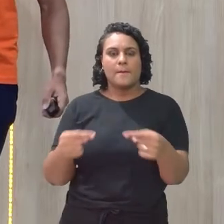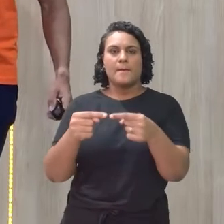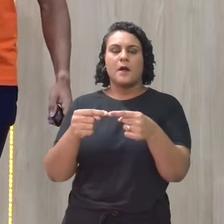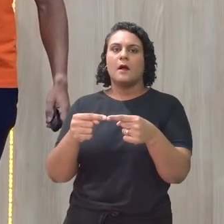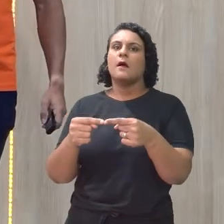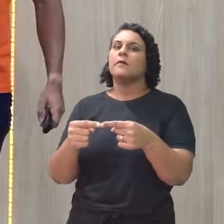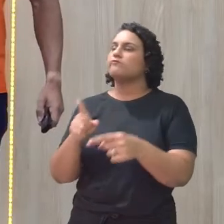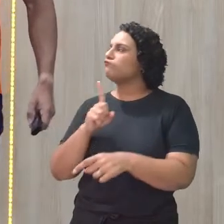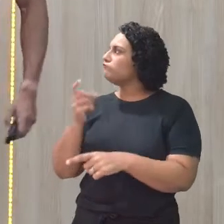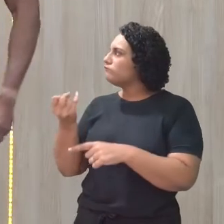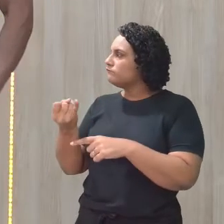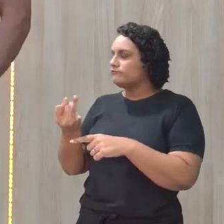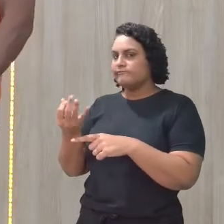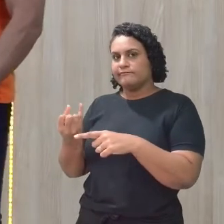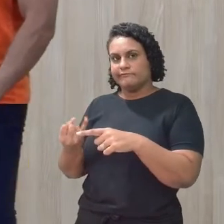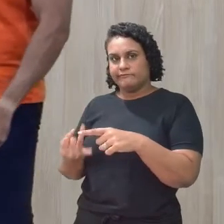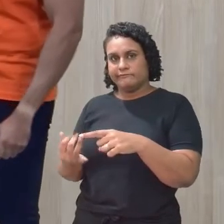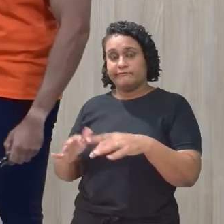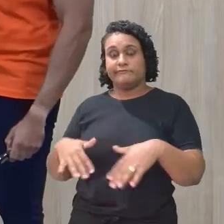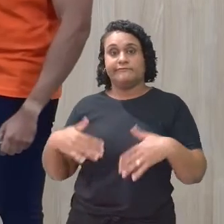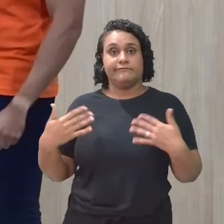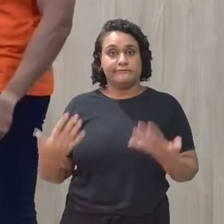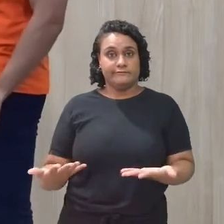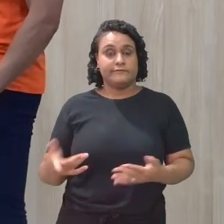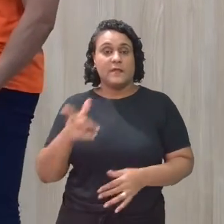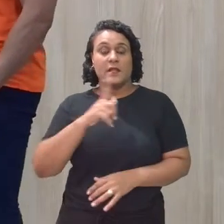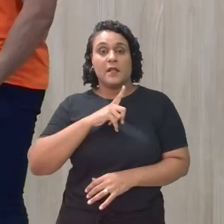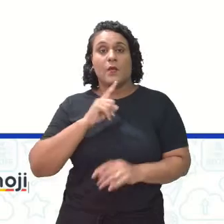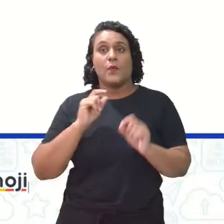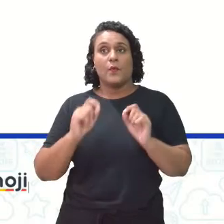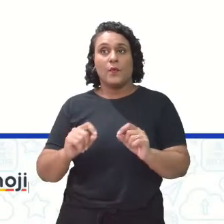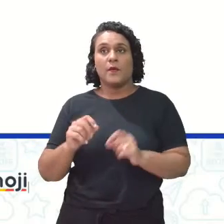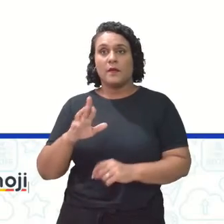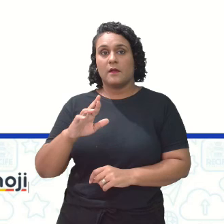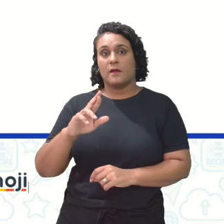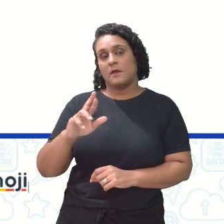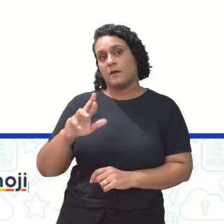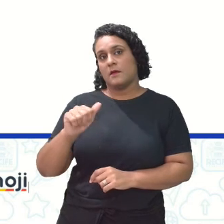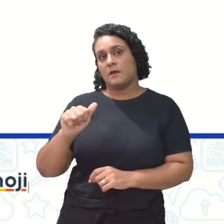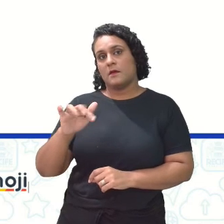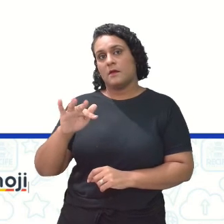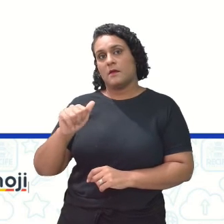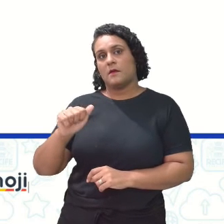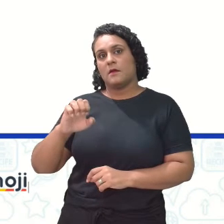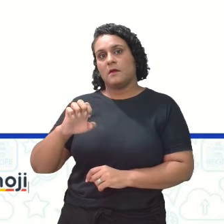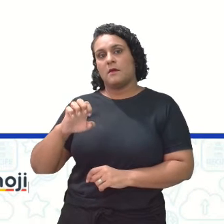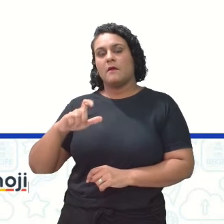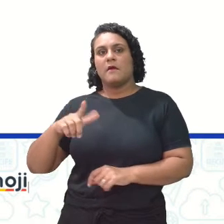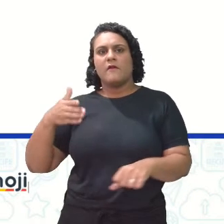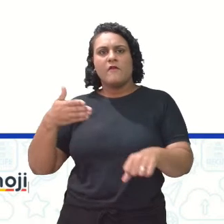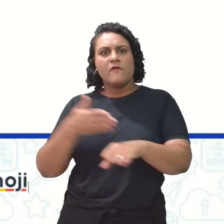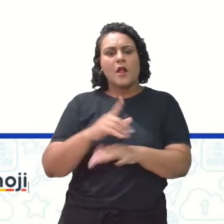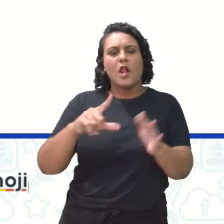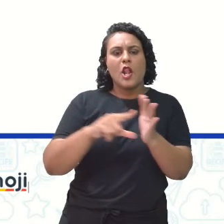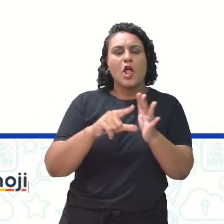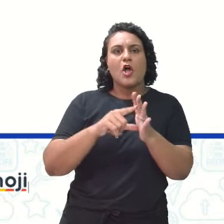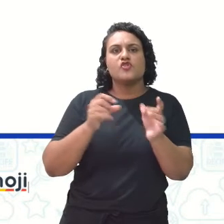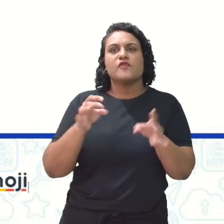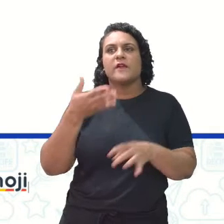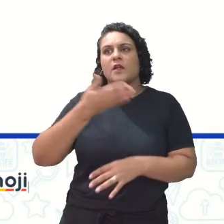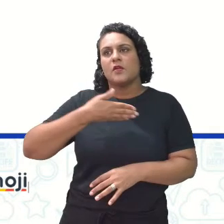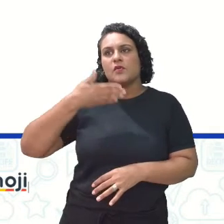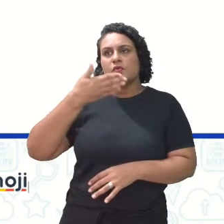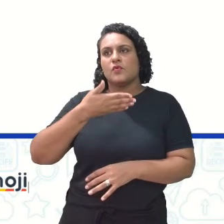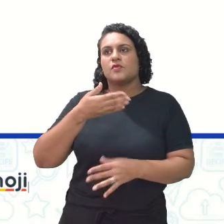essa fração, certo? Então, tem o seguinte aí, ó. Rafael foi a uma doceria, comprou uma barra de chocolate igual